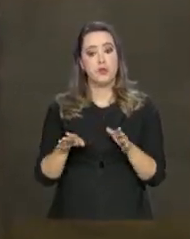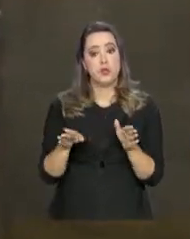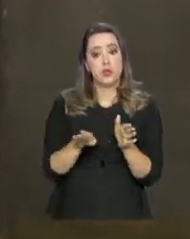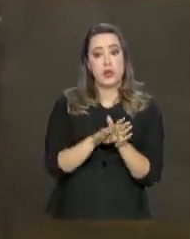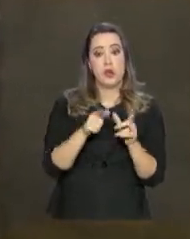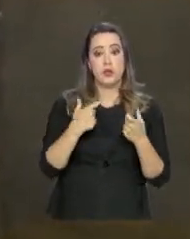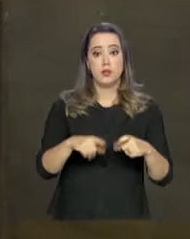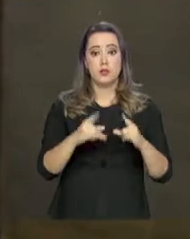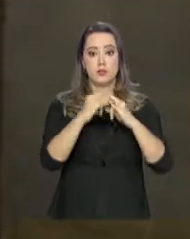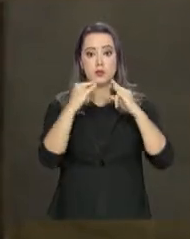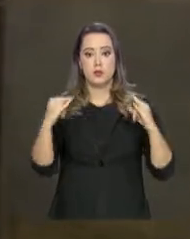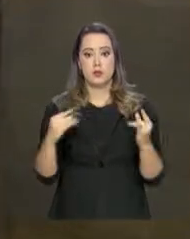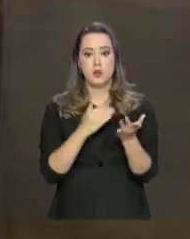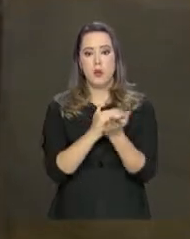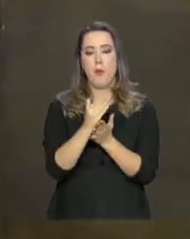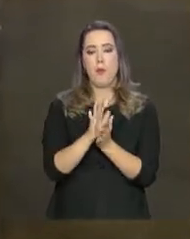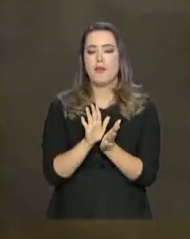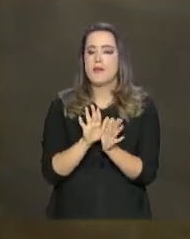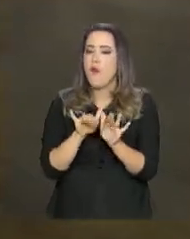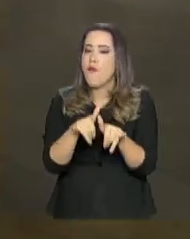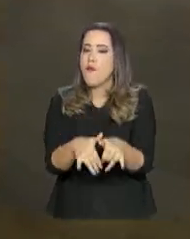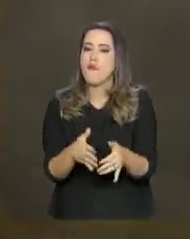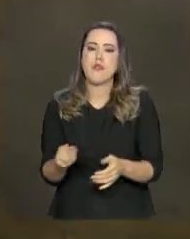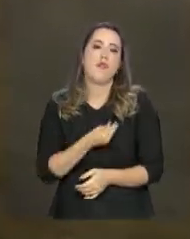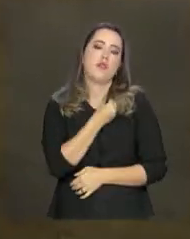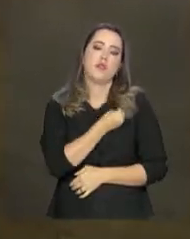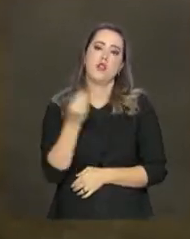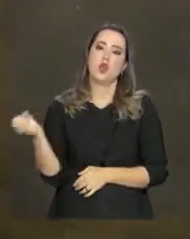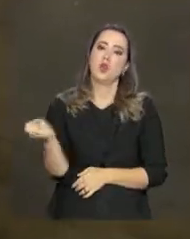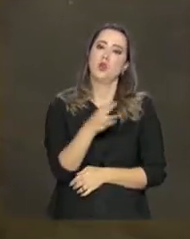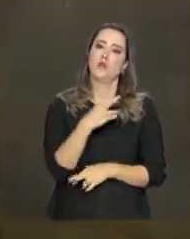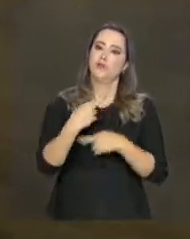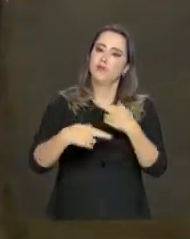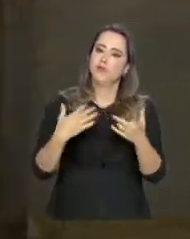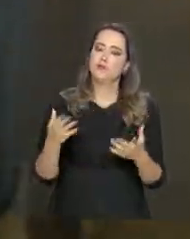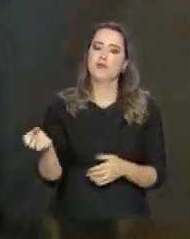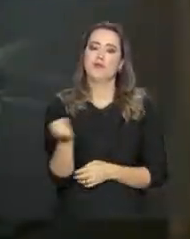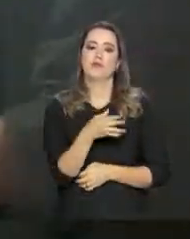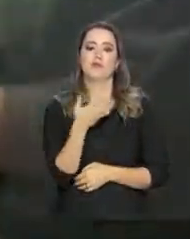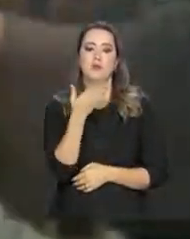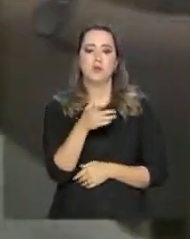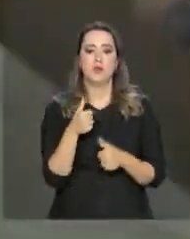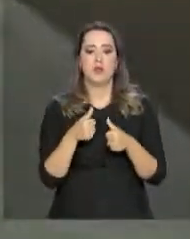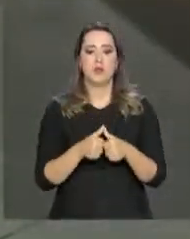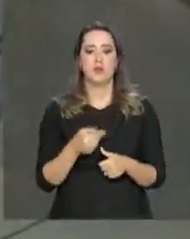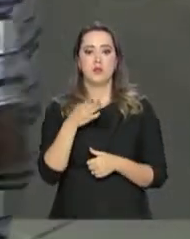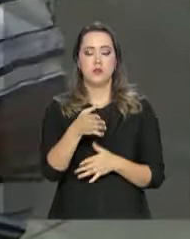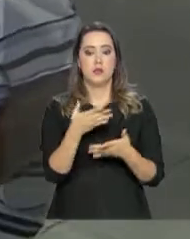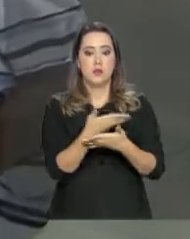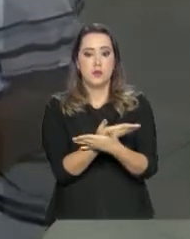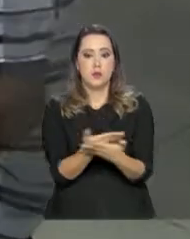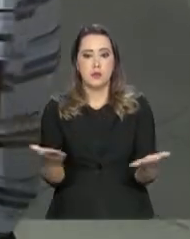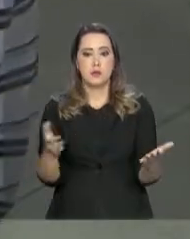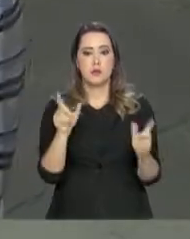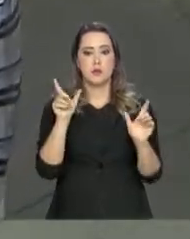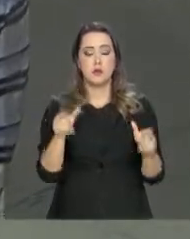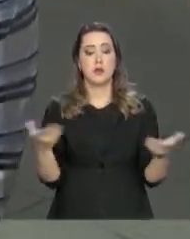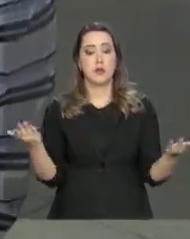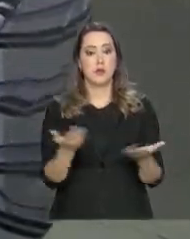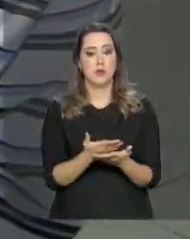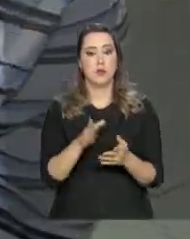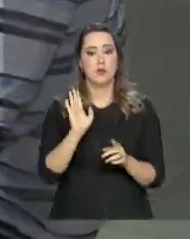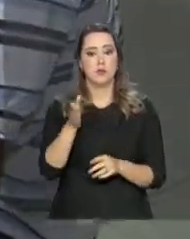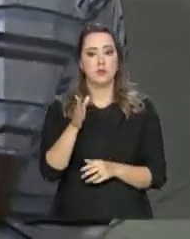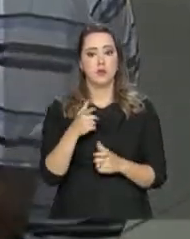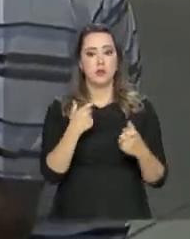onde agora então começam finalmente uma vida nova, um recomeço, Roberto. Aqui eles foram recebidos então agora há